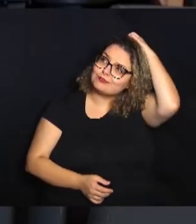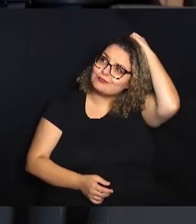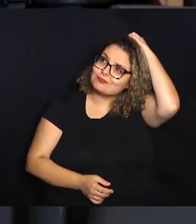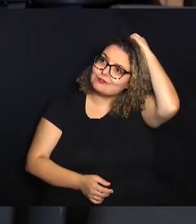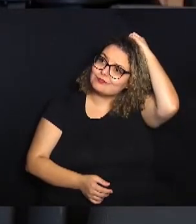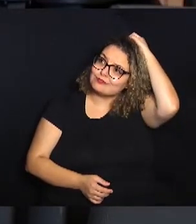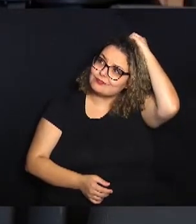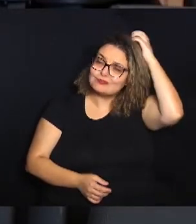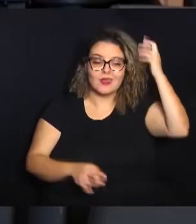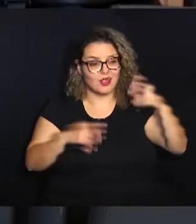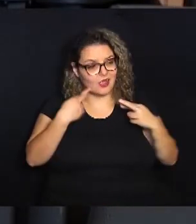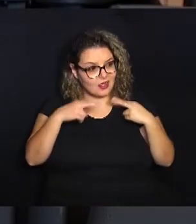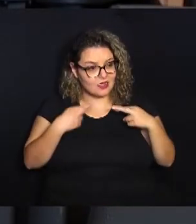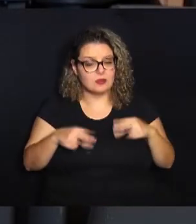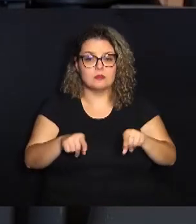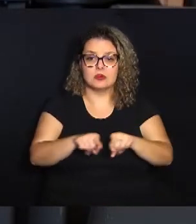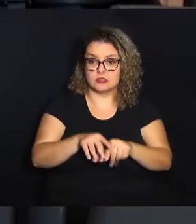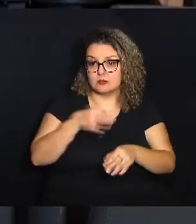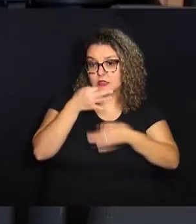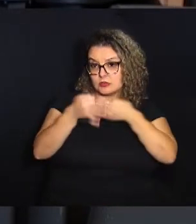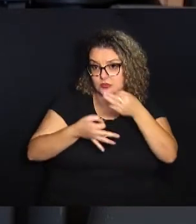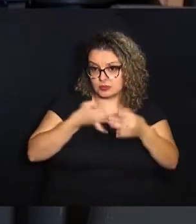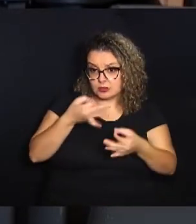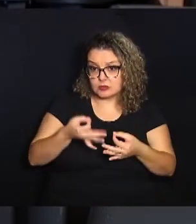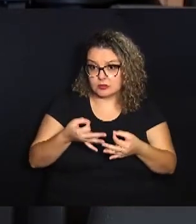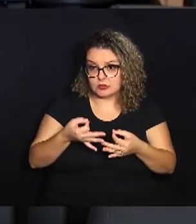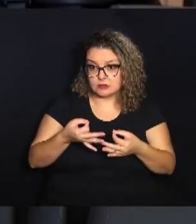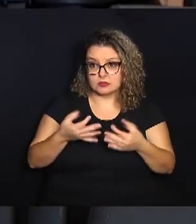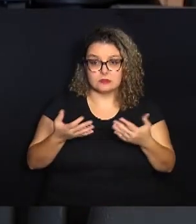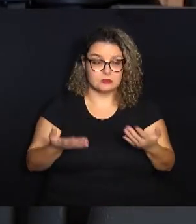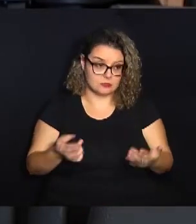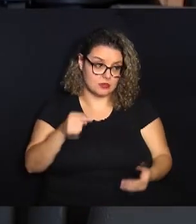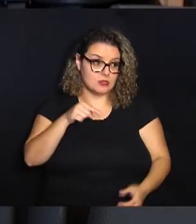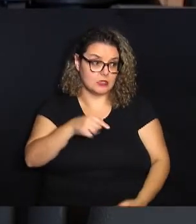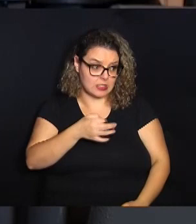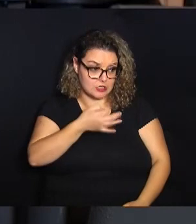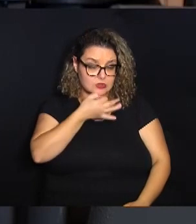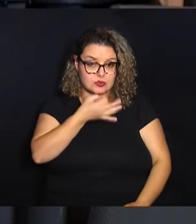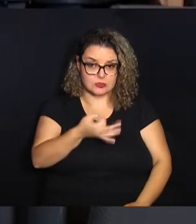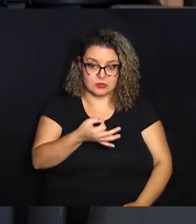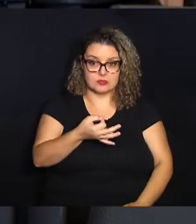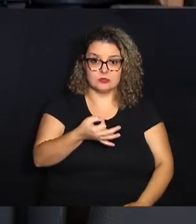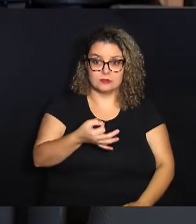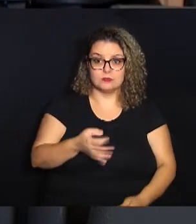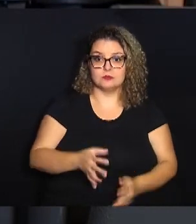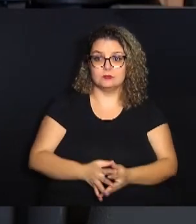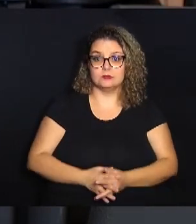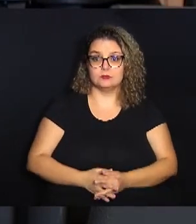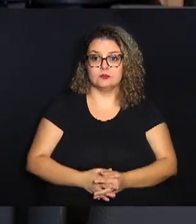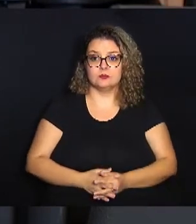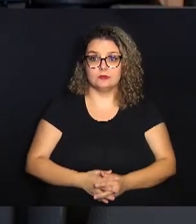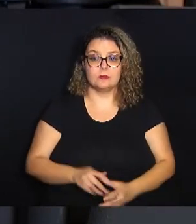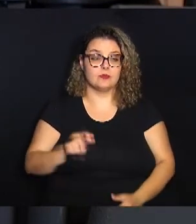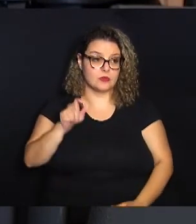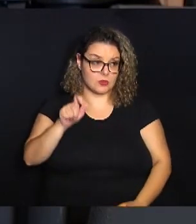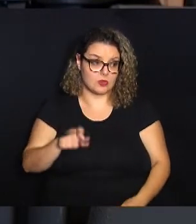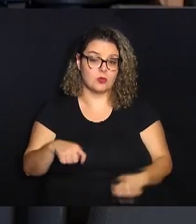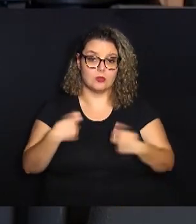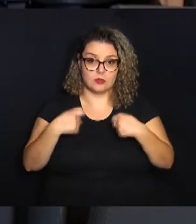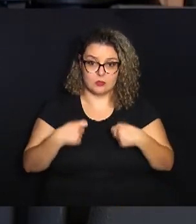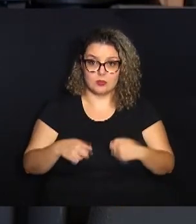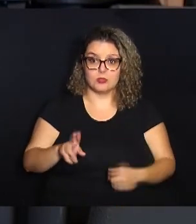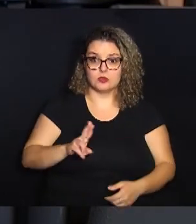reclamações, mas também sugestões, né? E essa sugestão veio lá de uma pessoa que precisou